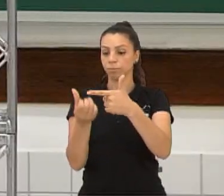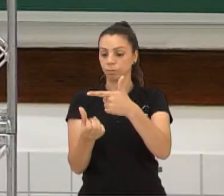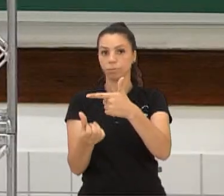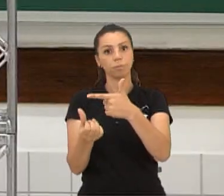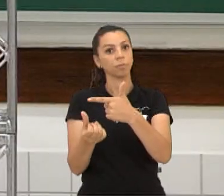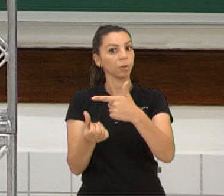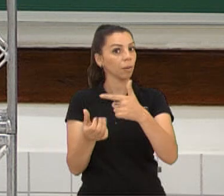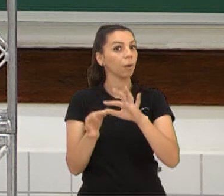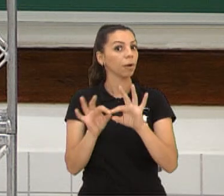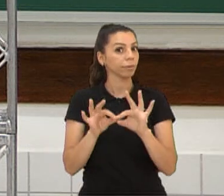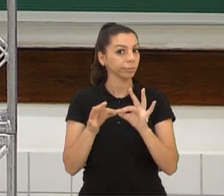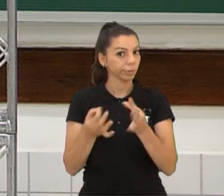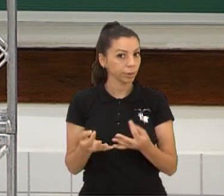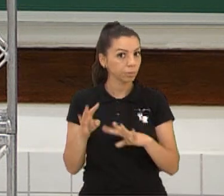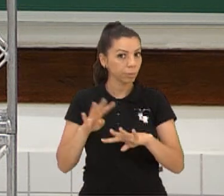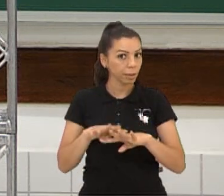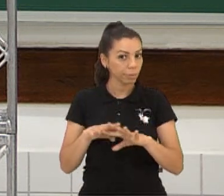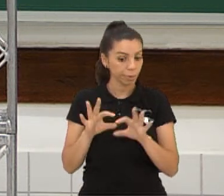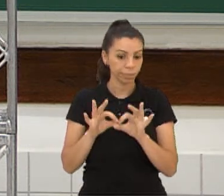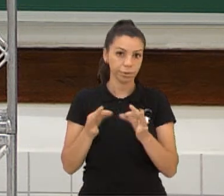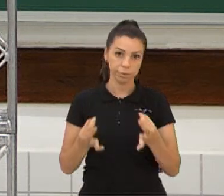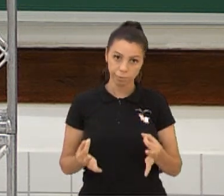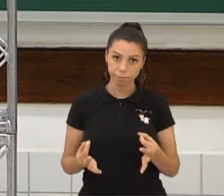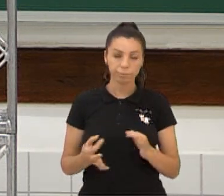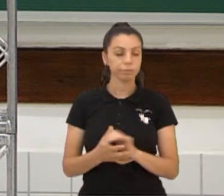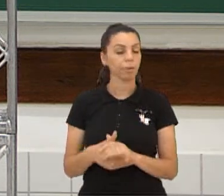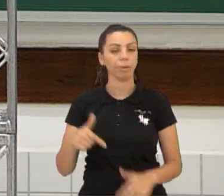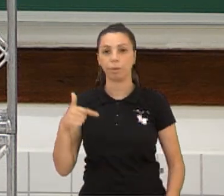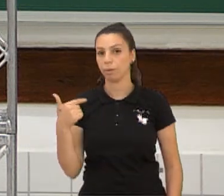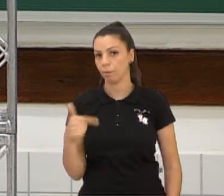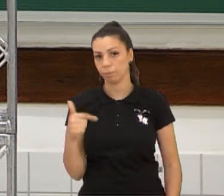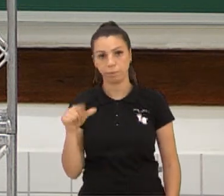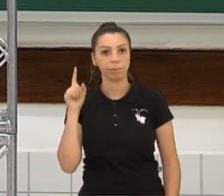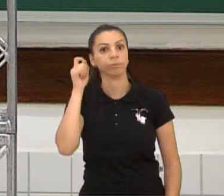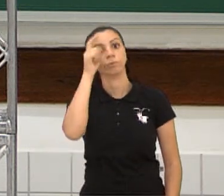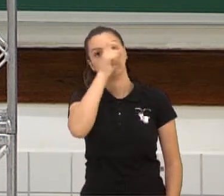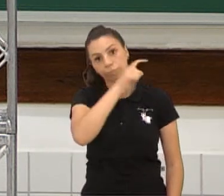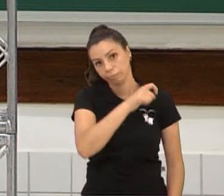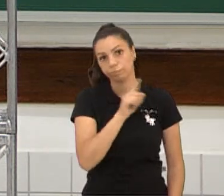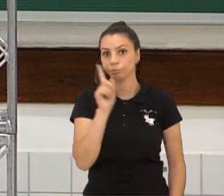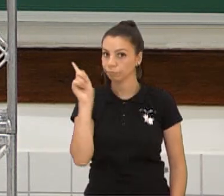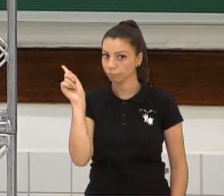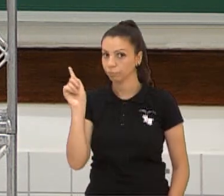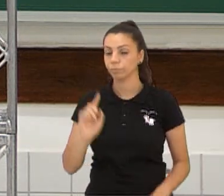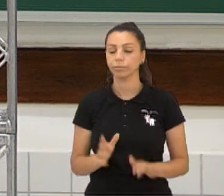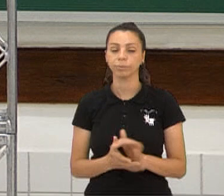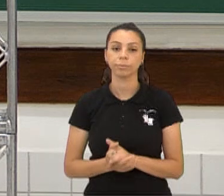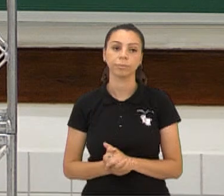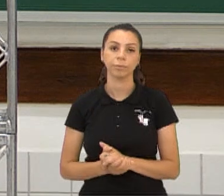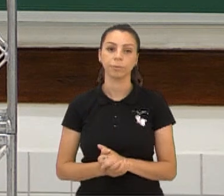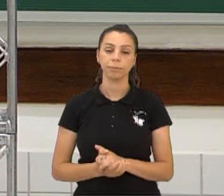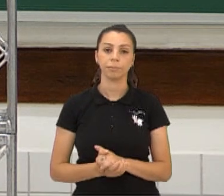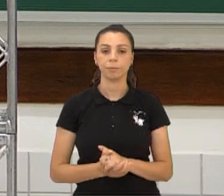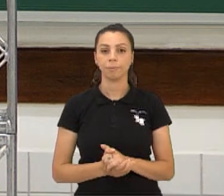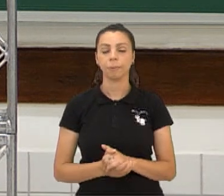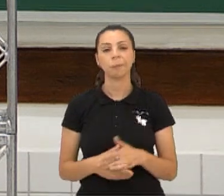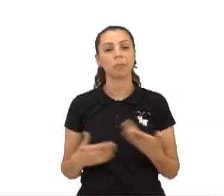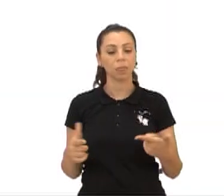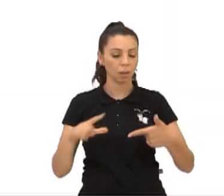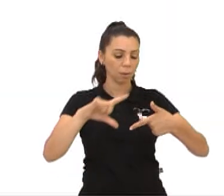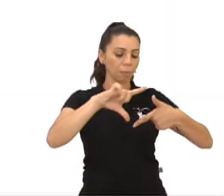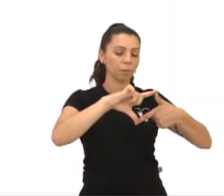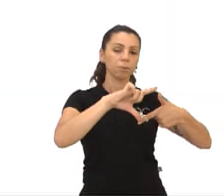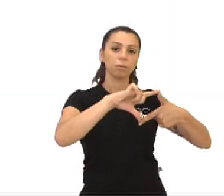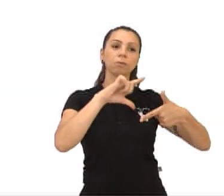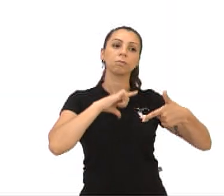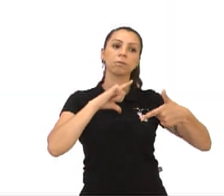Continha simples de ser feita, tá? Não tem nenhum grau de dificuldade aí nessas continhas. E aqui, do retângulo, o que eu vou